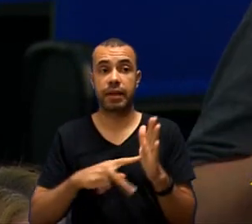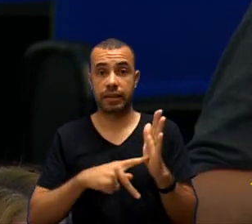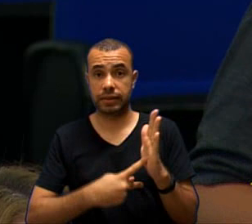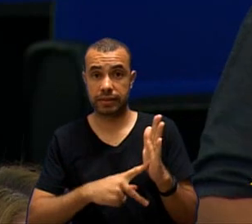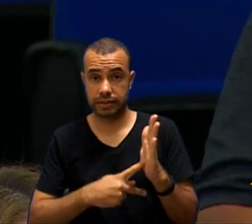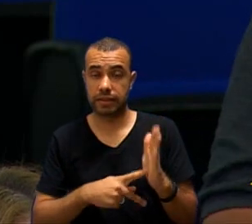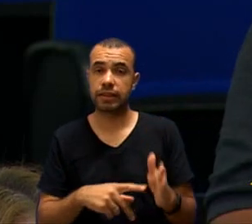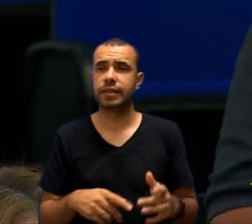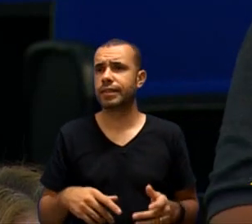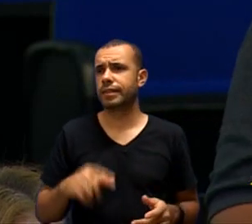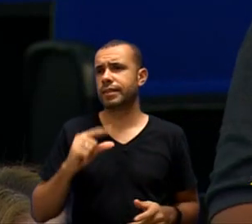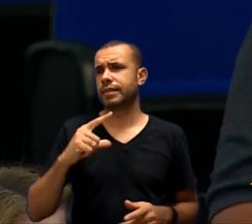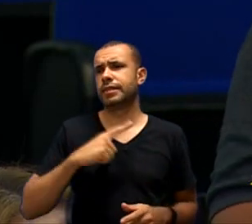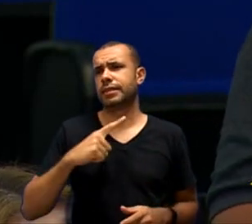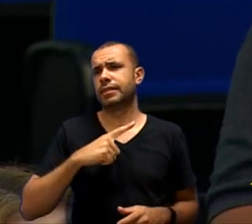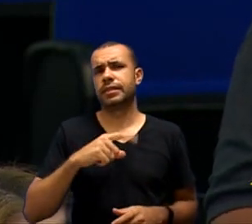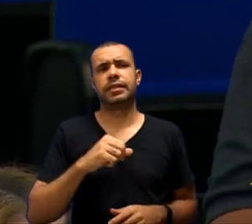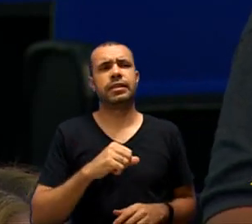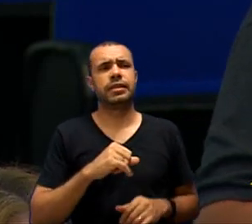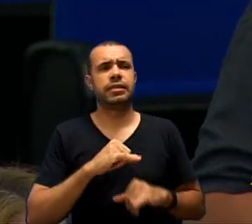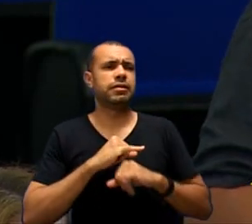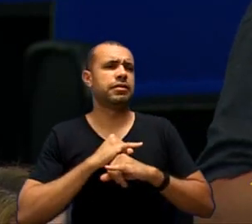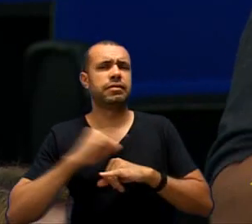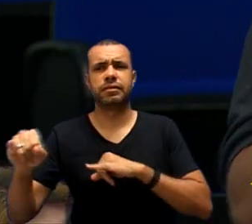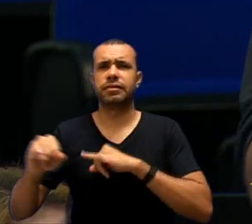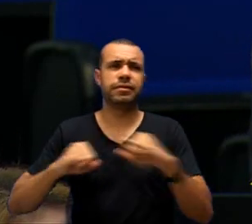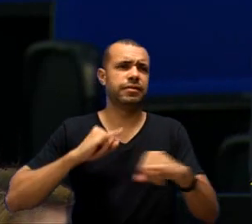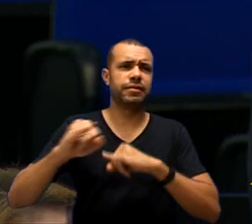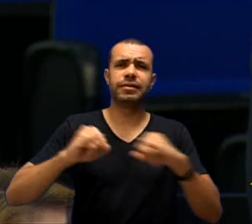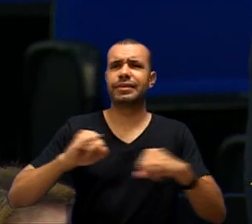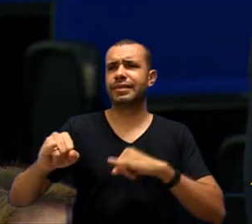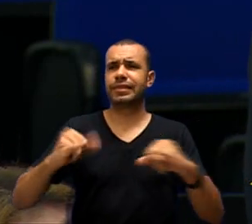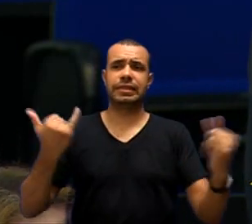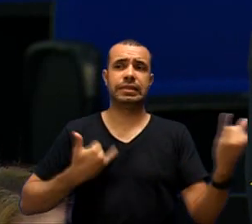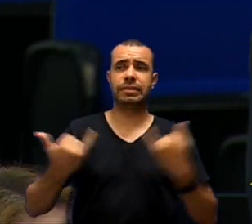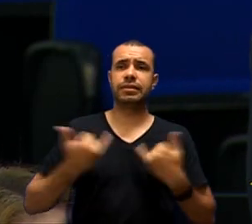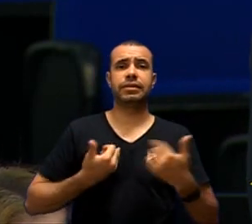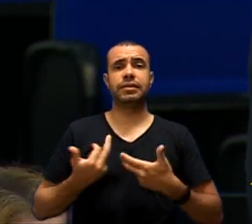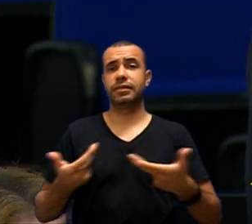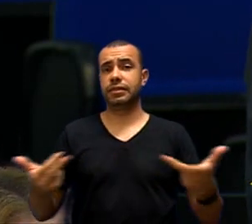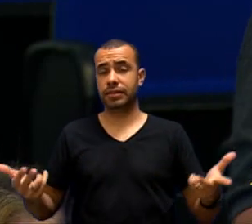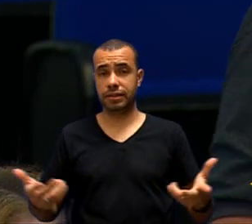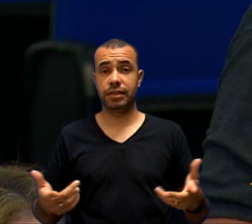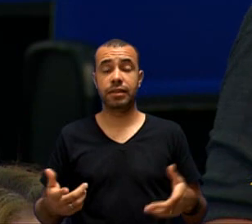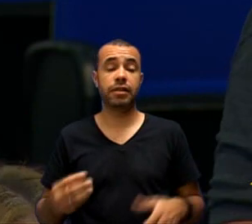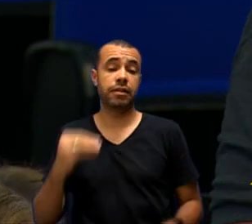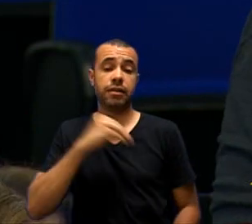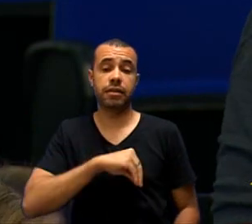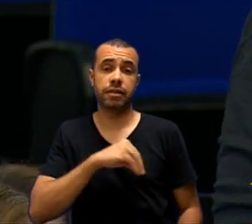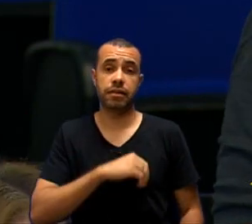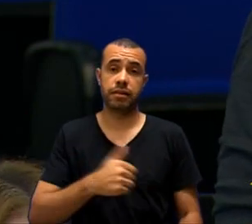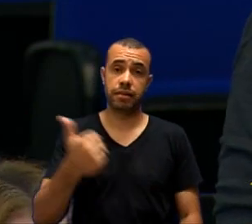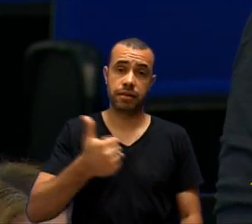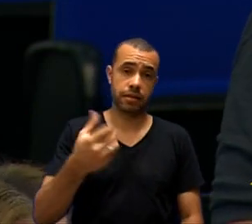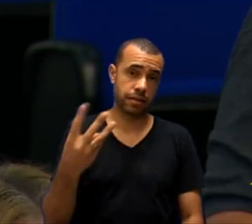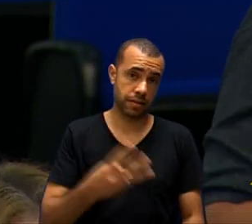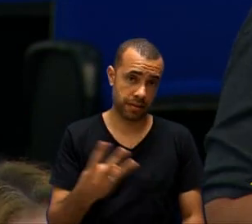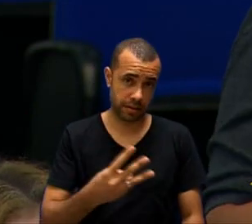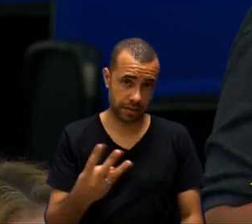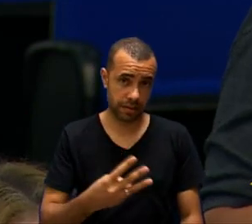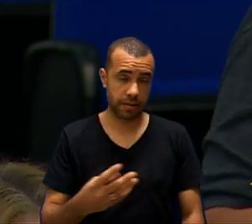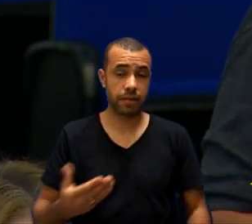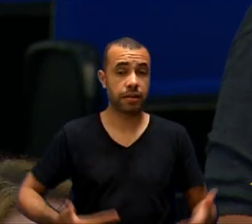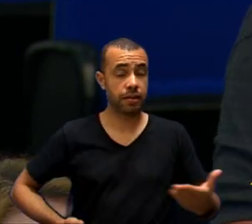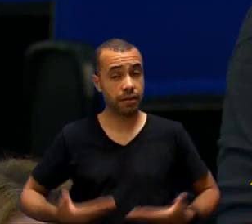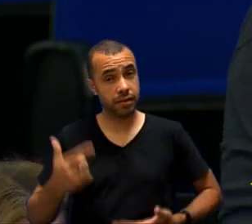boatos de todos os lados, em relação ao pagamento do 13º do servidor, se isso